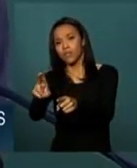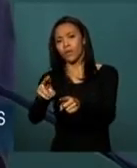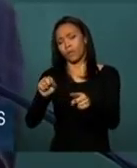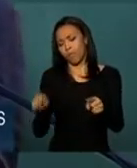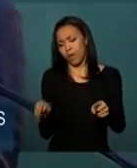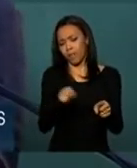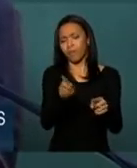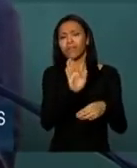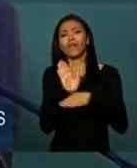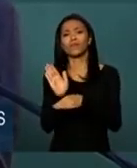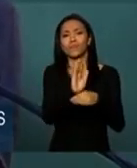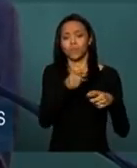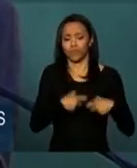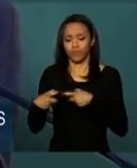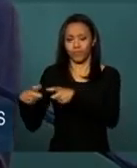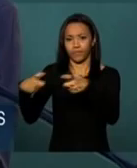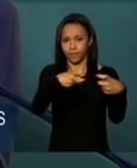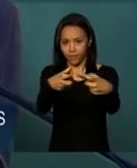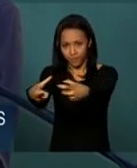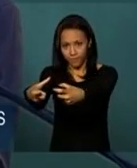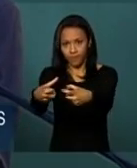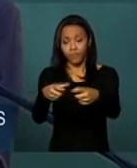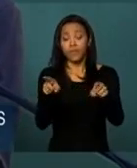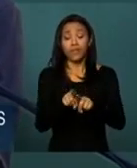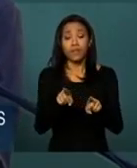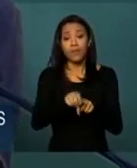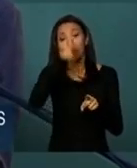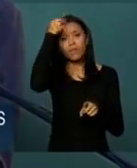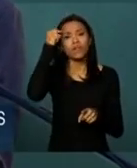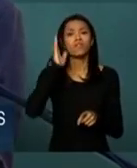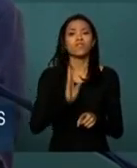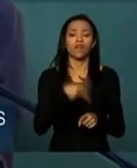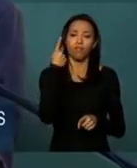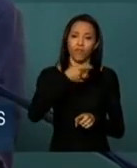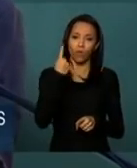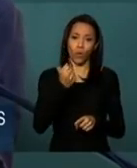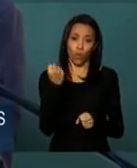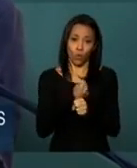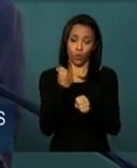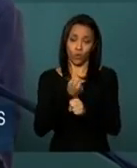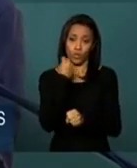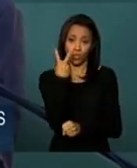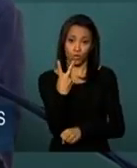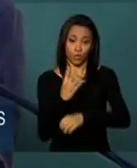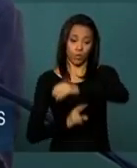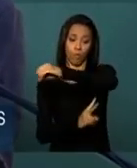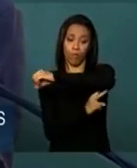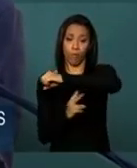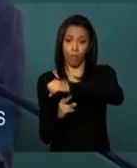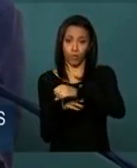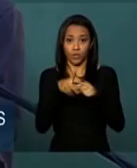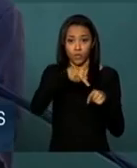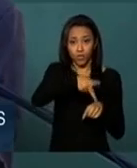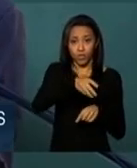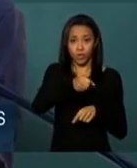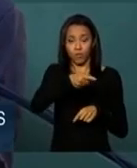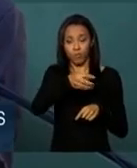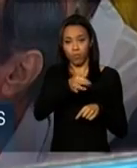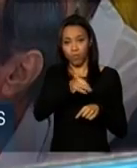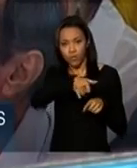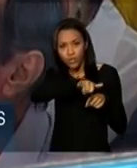E aquilo que o prefeito, inclusive, já falou aqui, a construção da segunda ponte da Avenida Poti, paralela à ponte existente